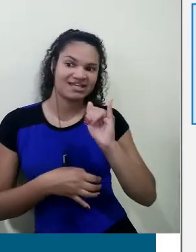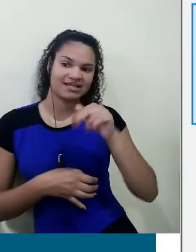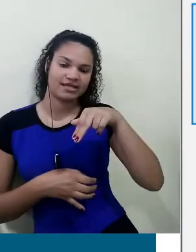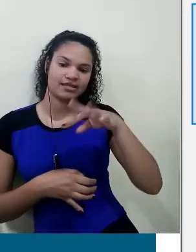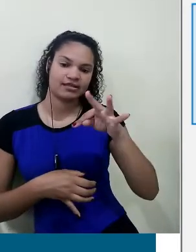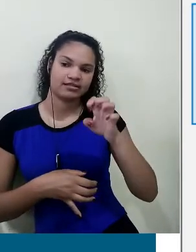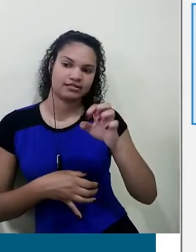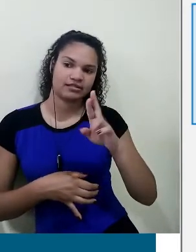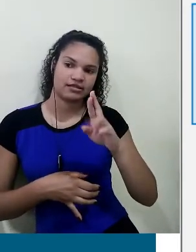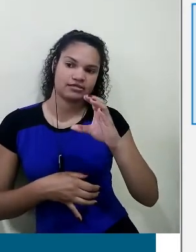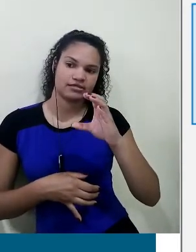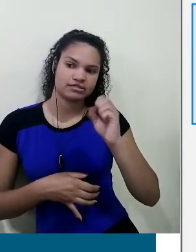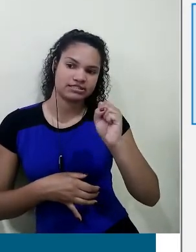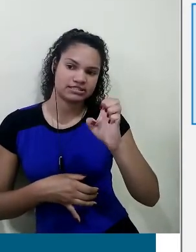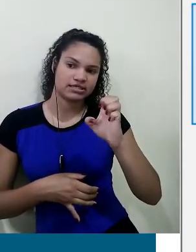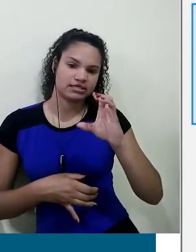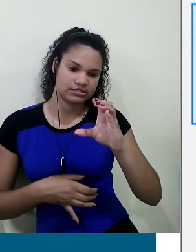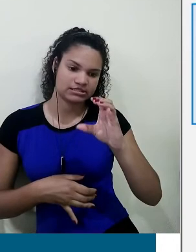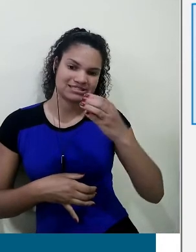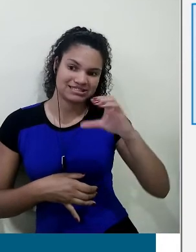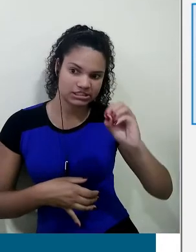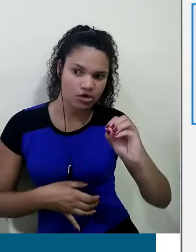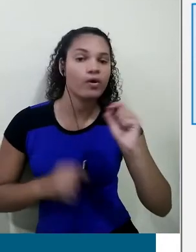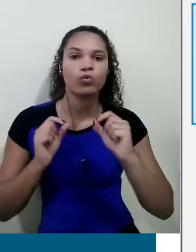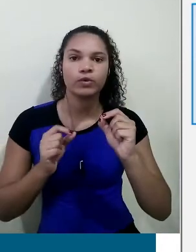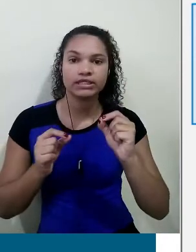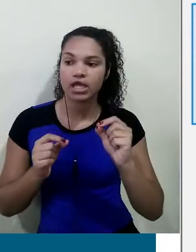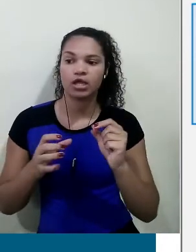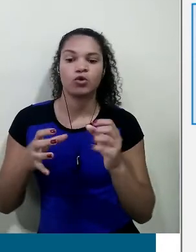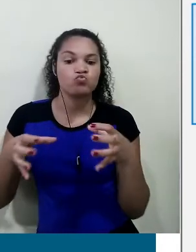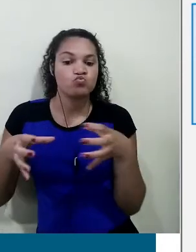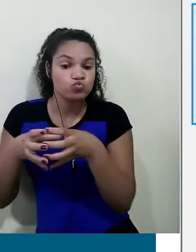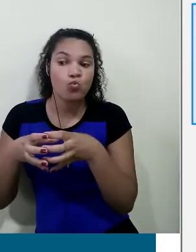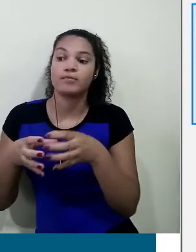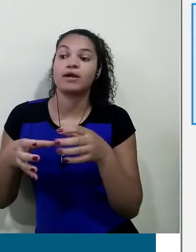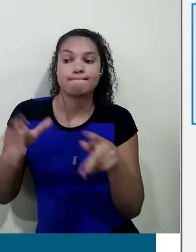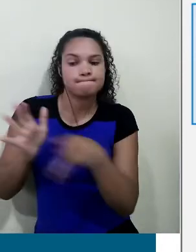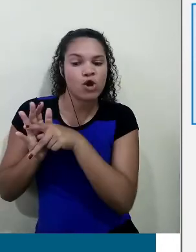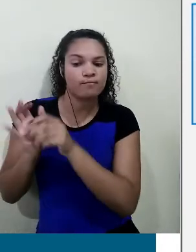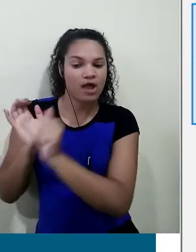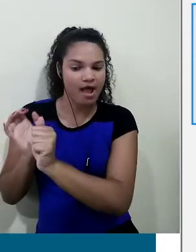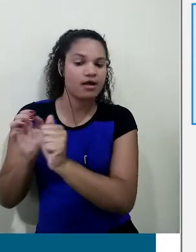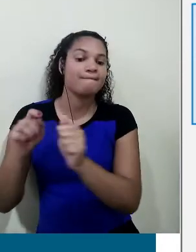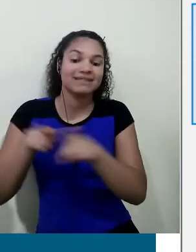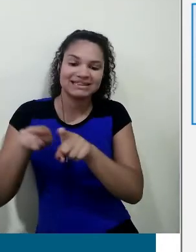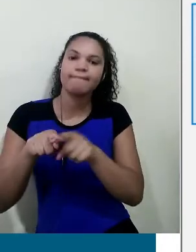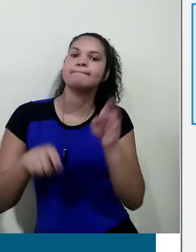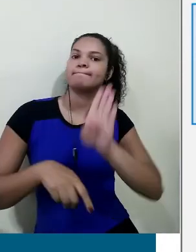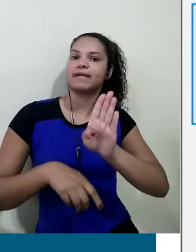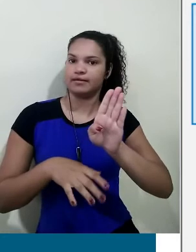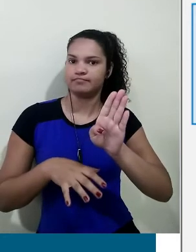comum entre os 2 subconjuntos, elementos que são tanto do conjunto A como do conjunto B. E nós